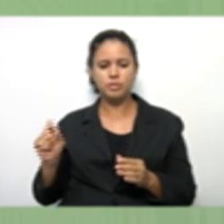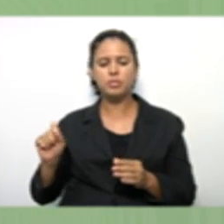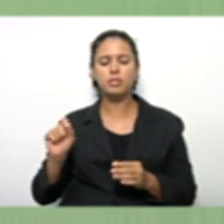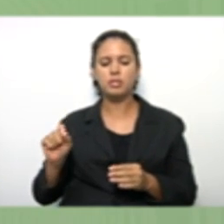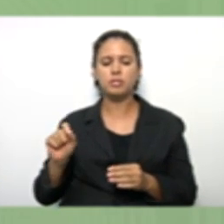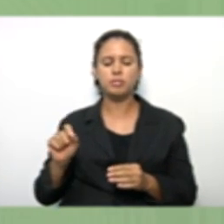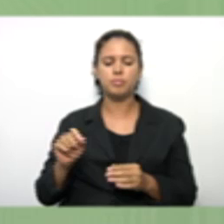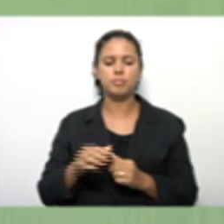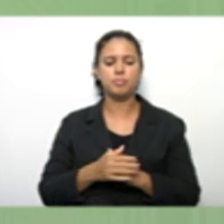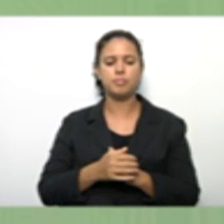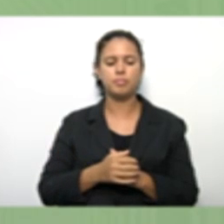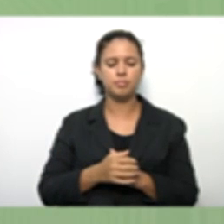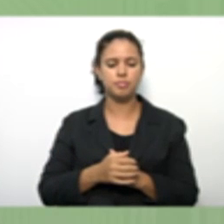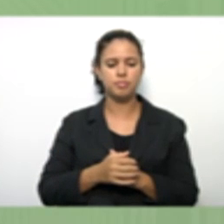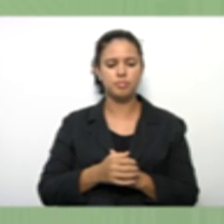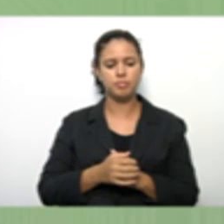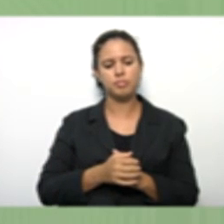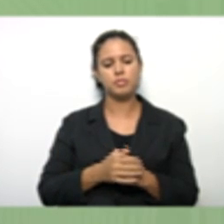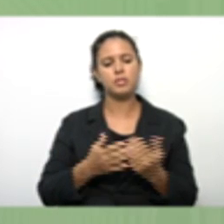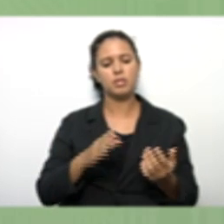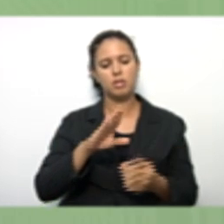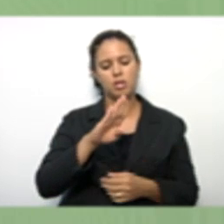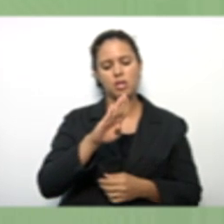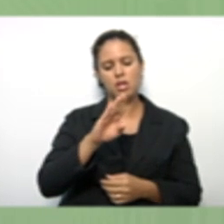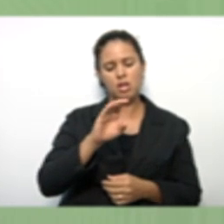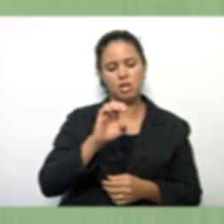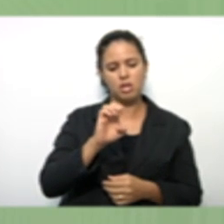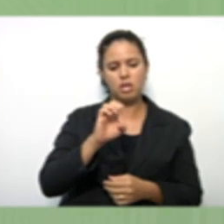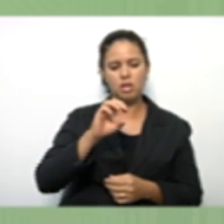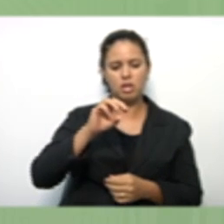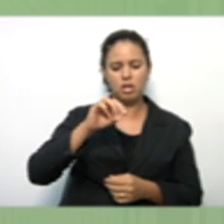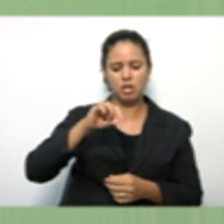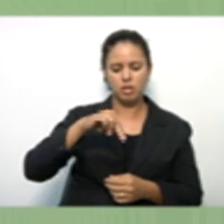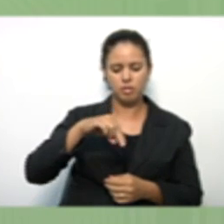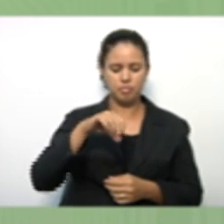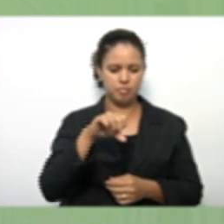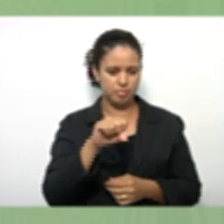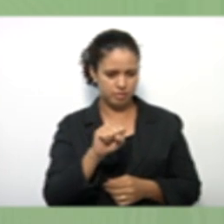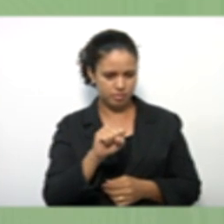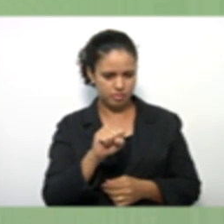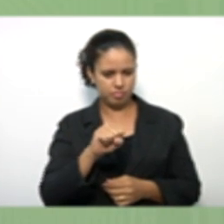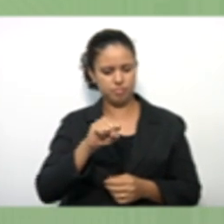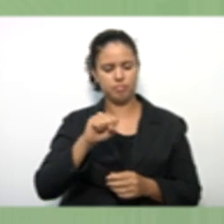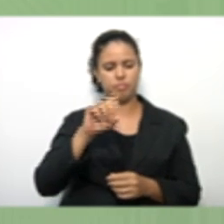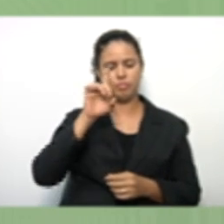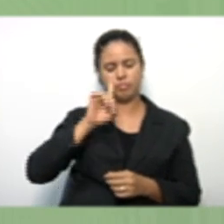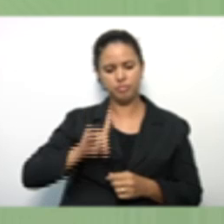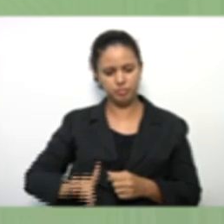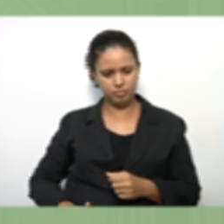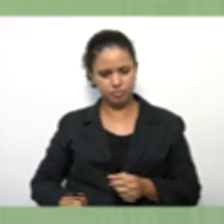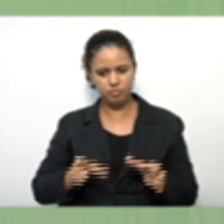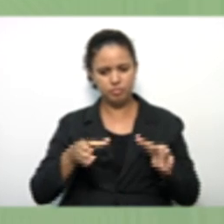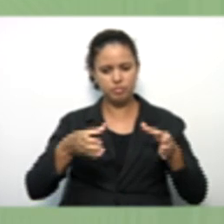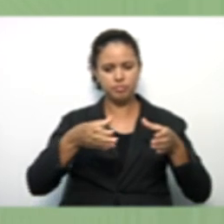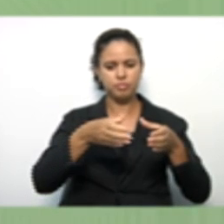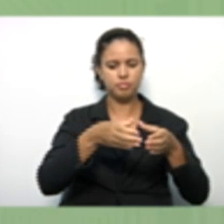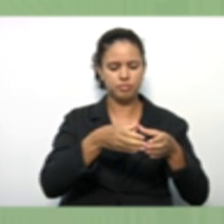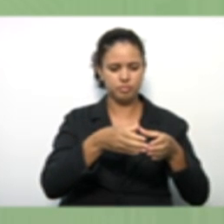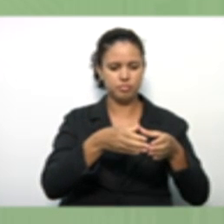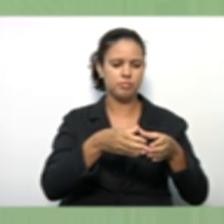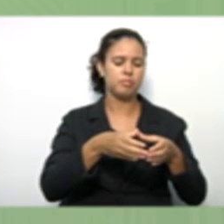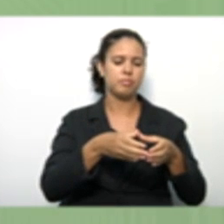nós vamos escrever os bens e os direitos. Nós vamos